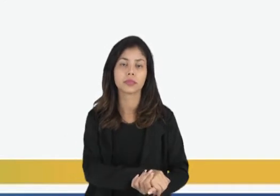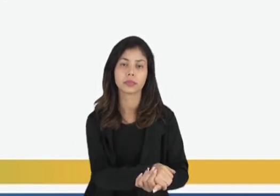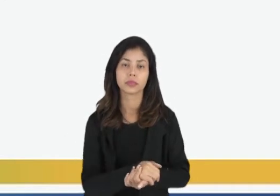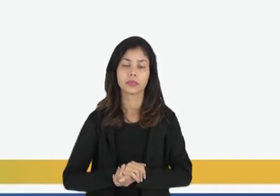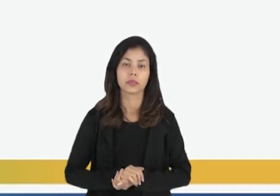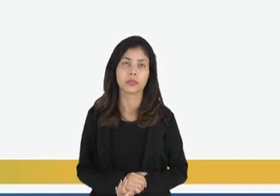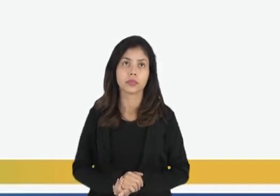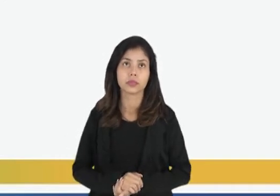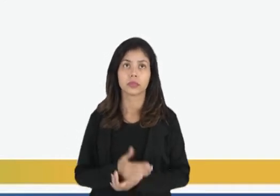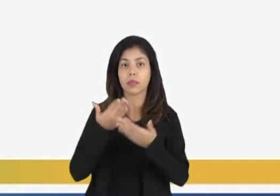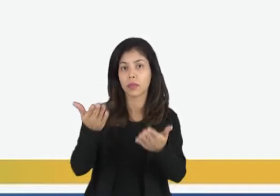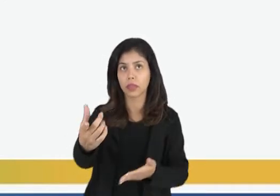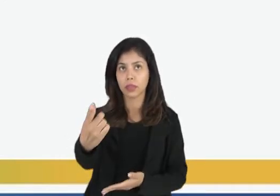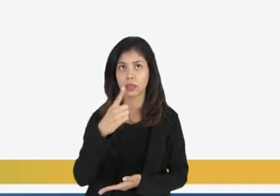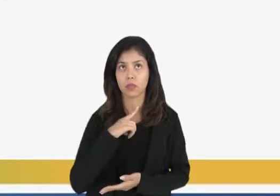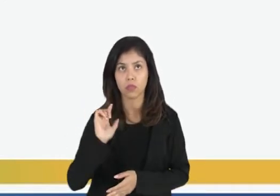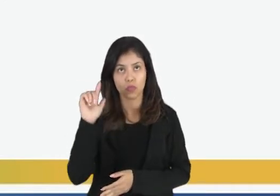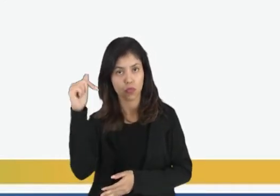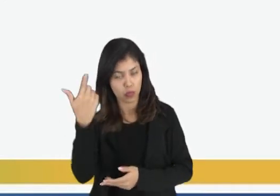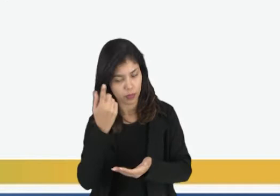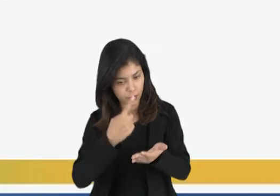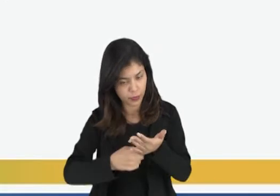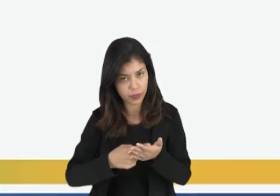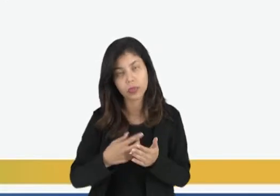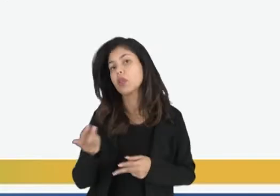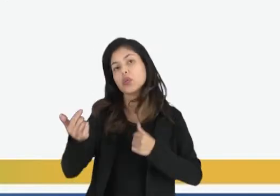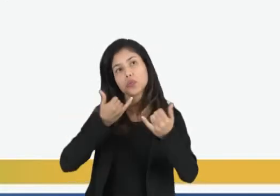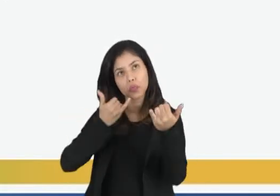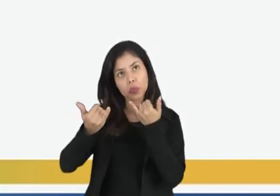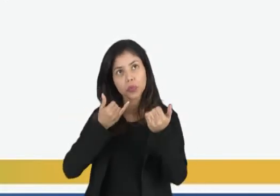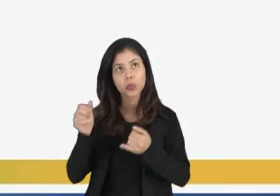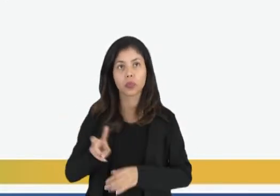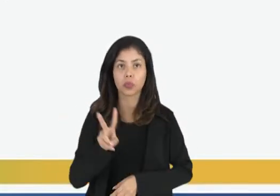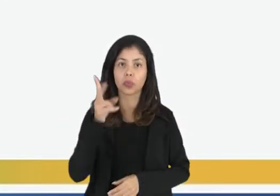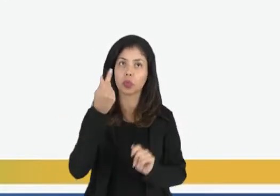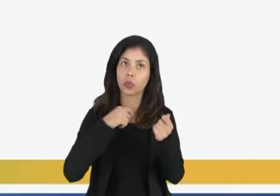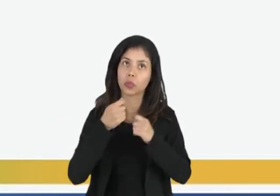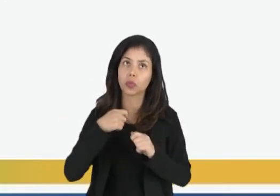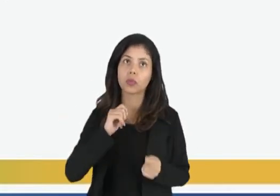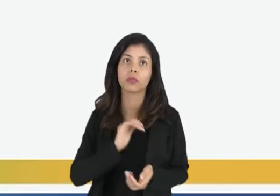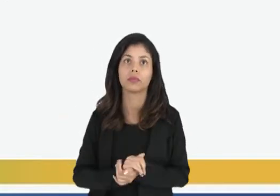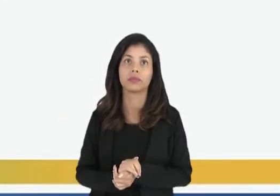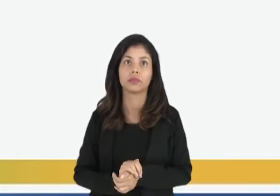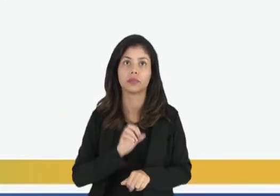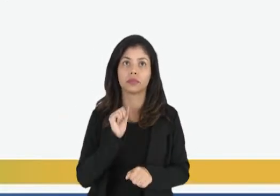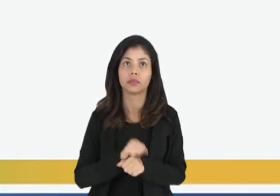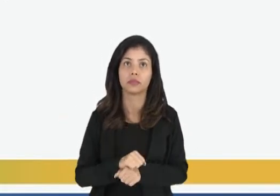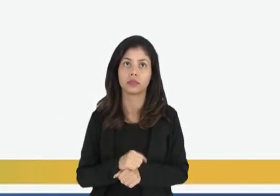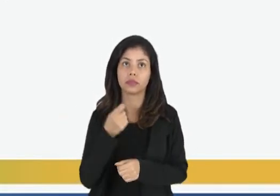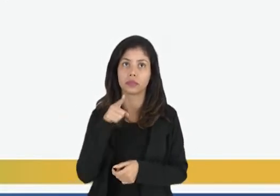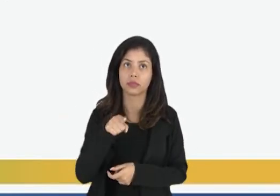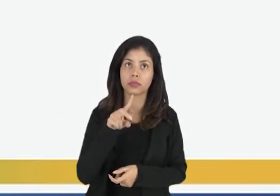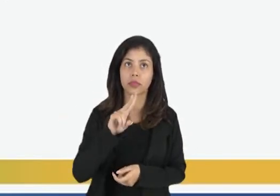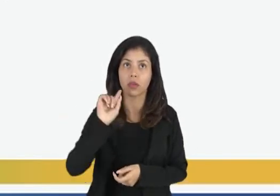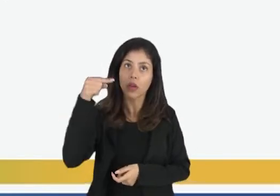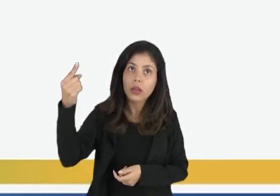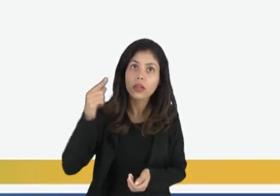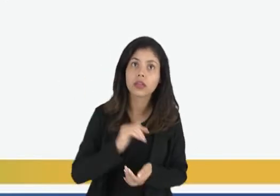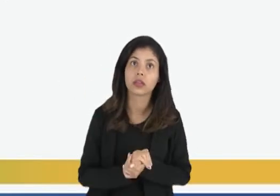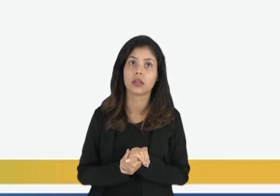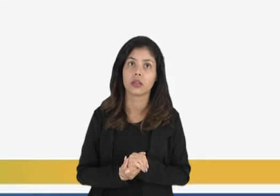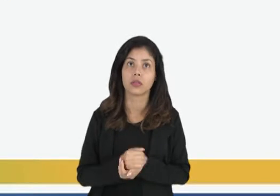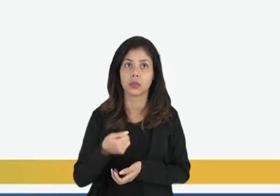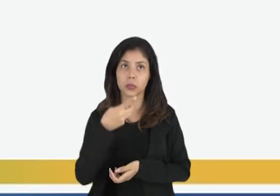né? E aí temos um outro caso. De acordo com as informações do Valor Econômico, os empregos ameaçados são